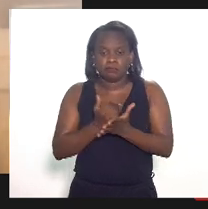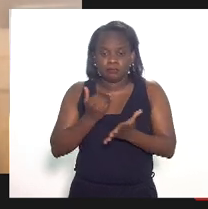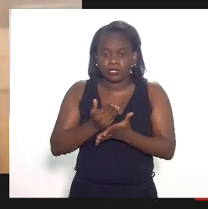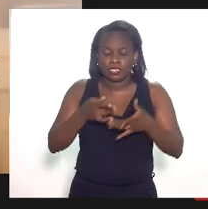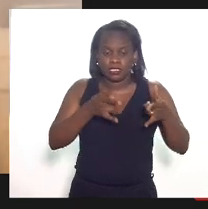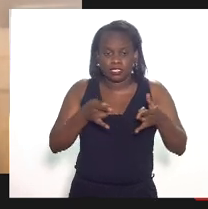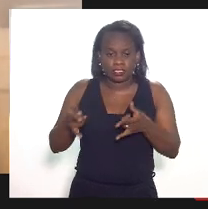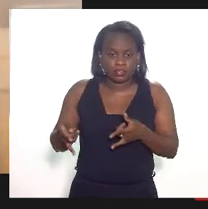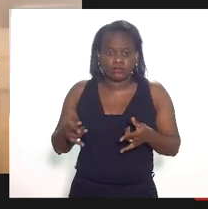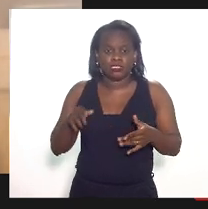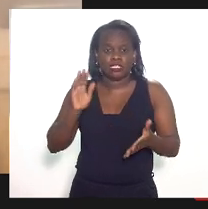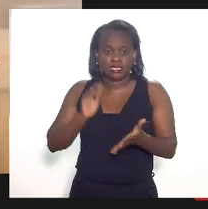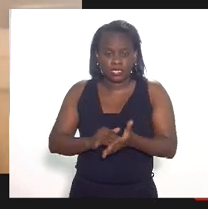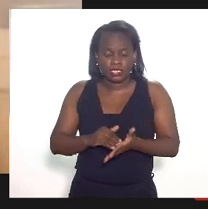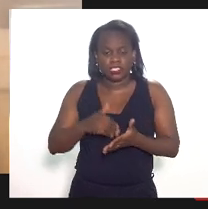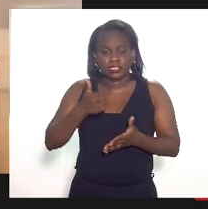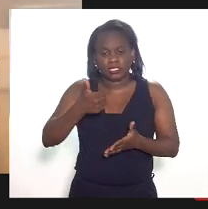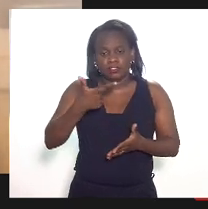leitos até em